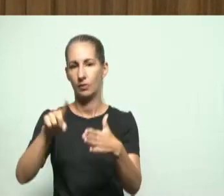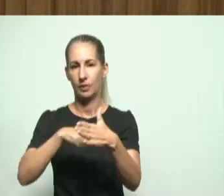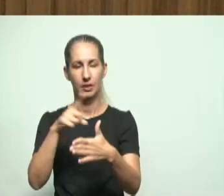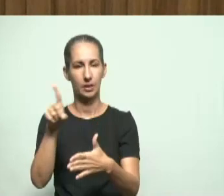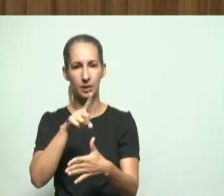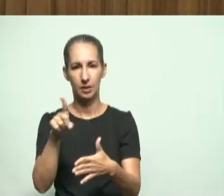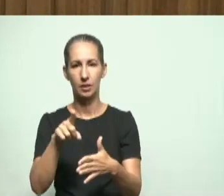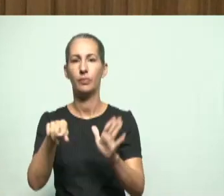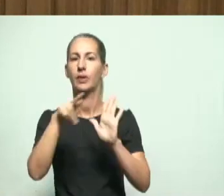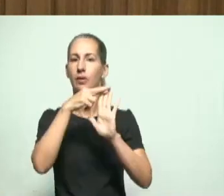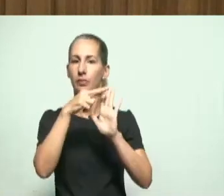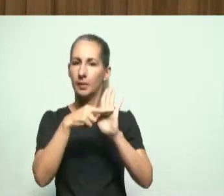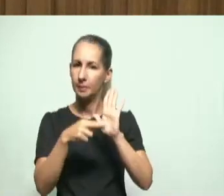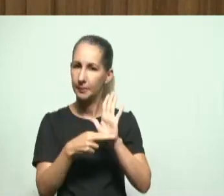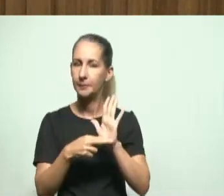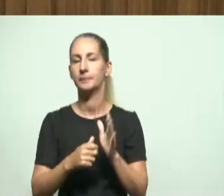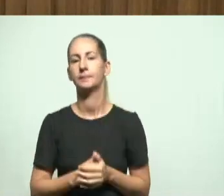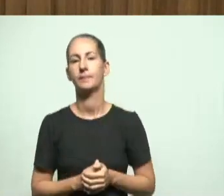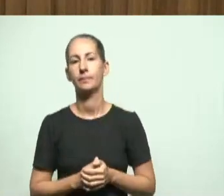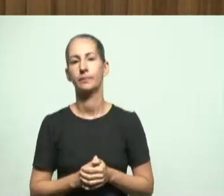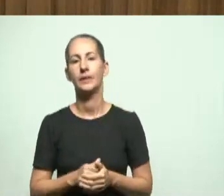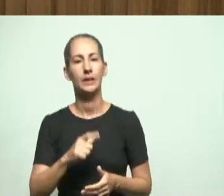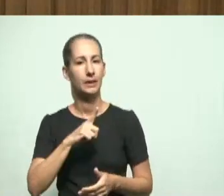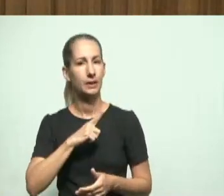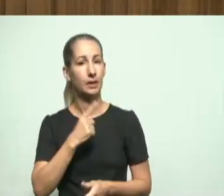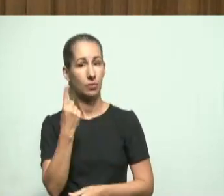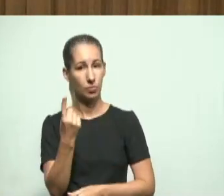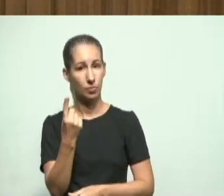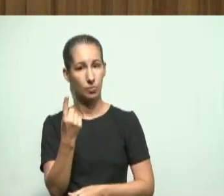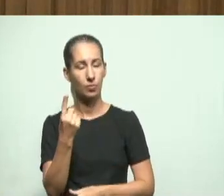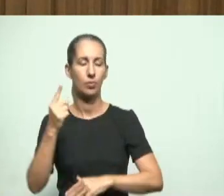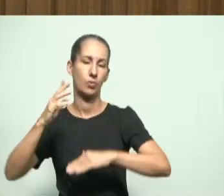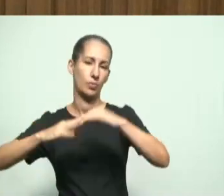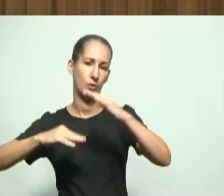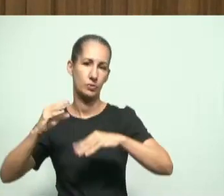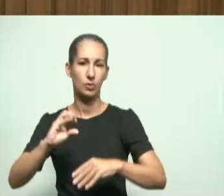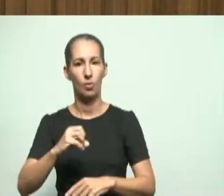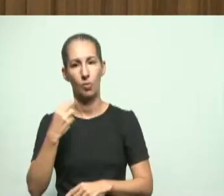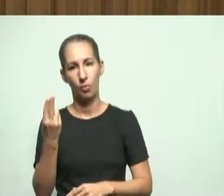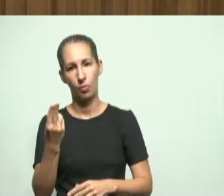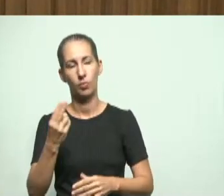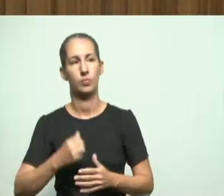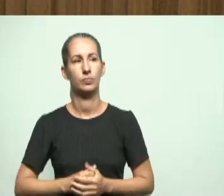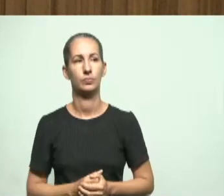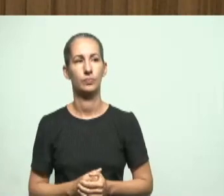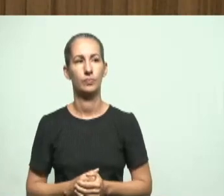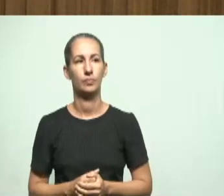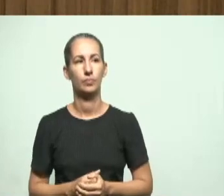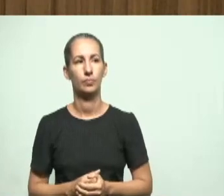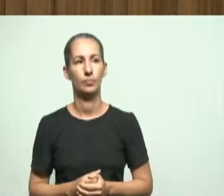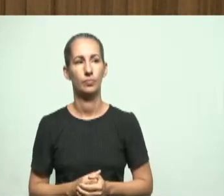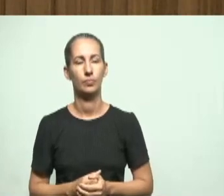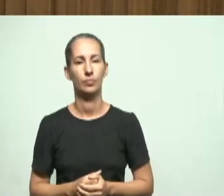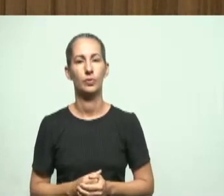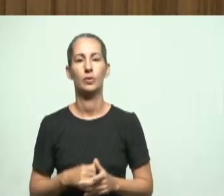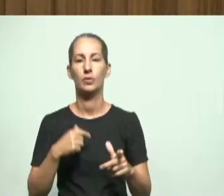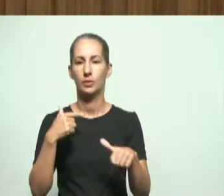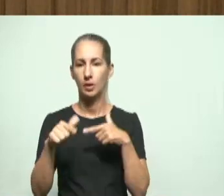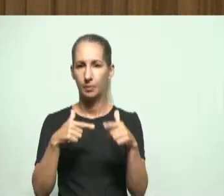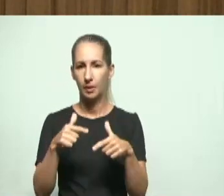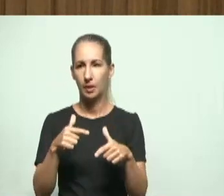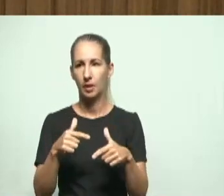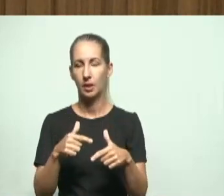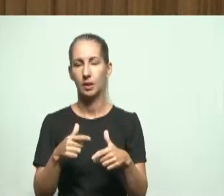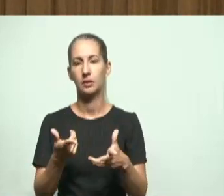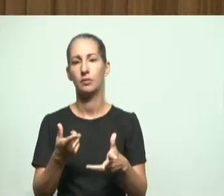projeto, regulamente o projeto, e que haja pelo menos uma profissional ou um profissional dessa área fono-neural